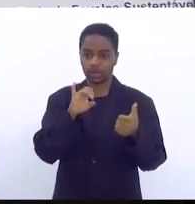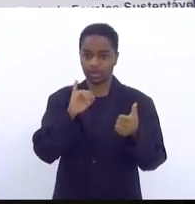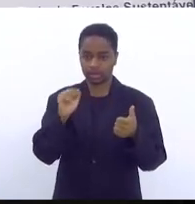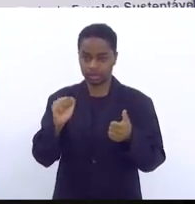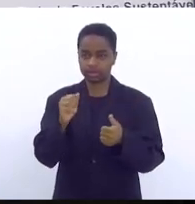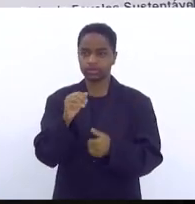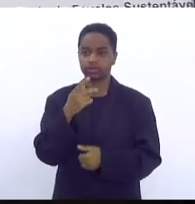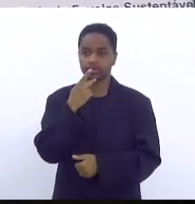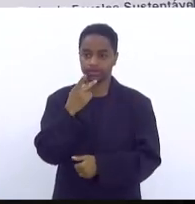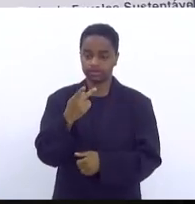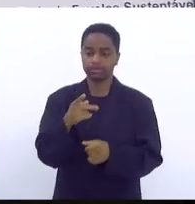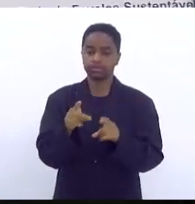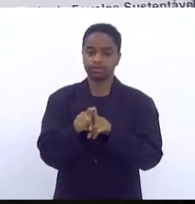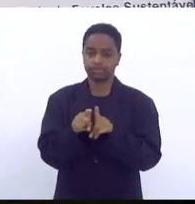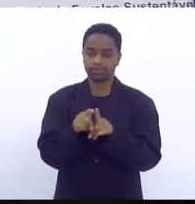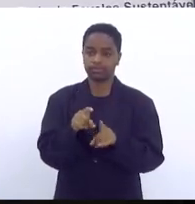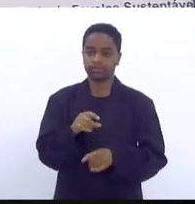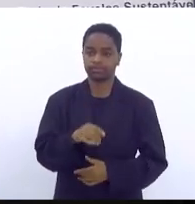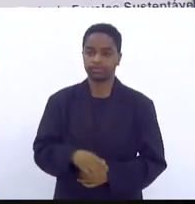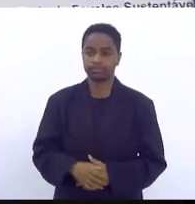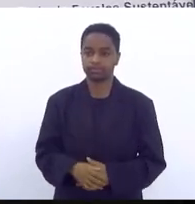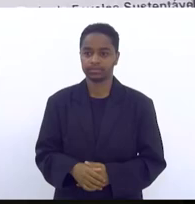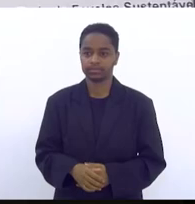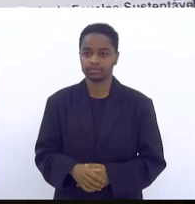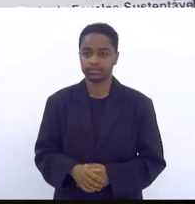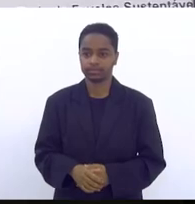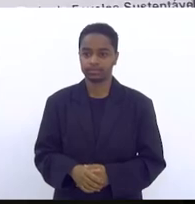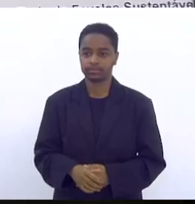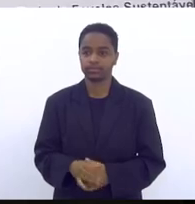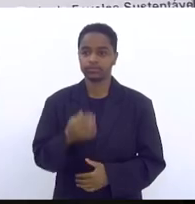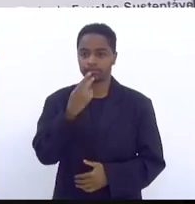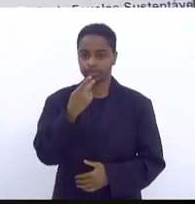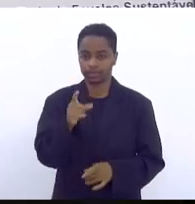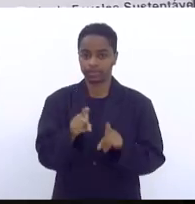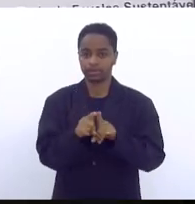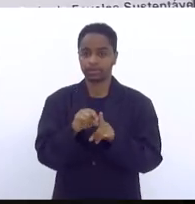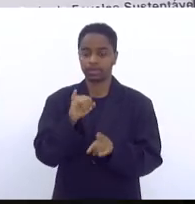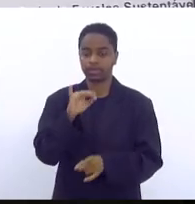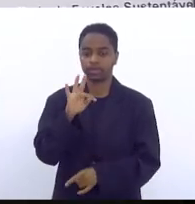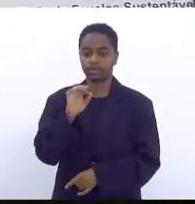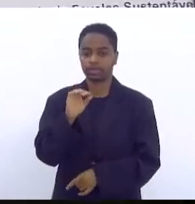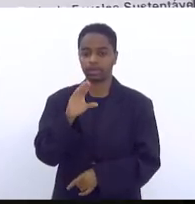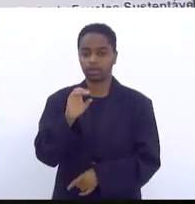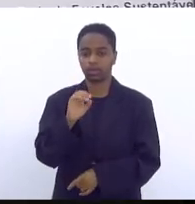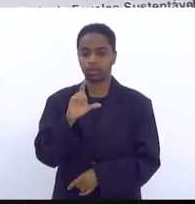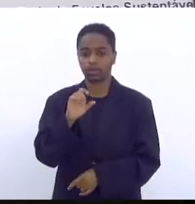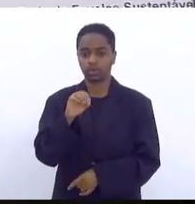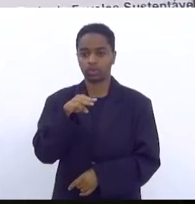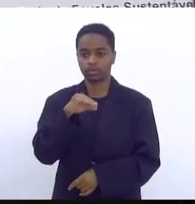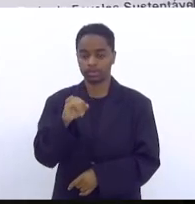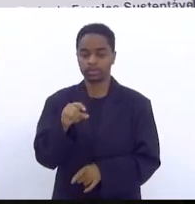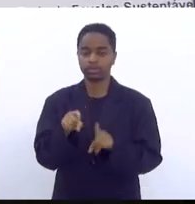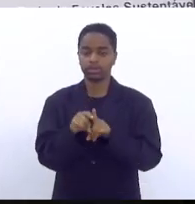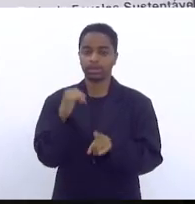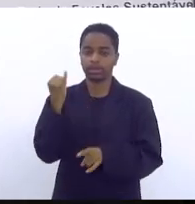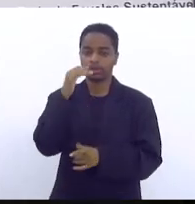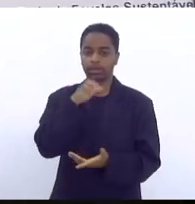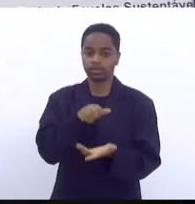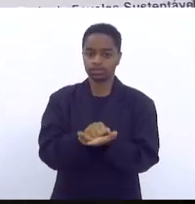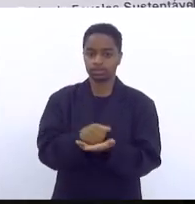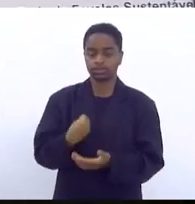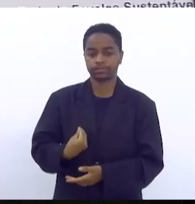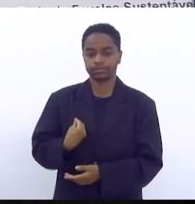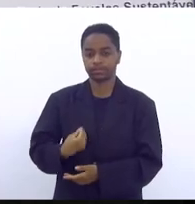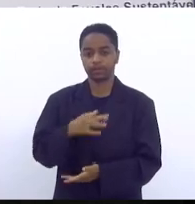Jacutinga tá aqui então vai falamos agora Itacolomi Então acho importante que seja registrada a presença de